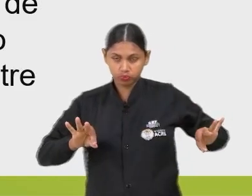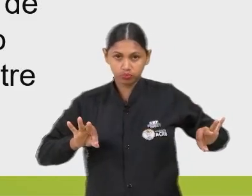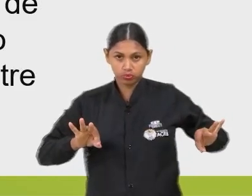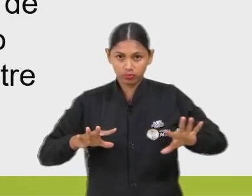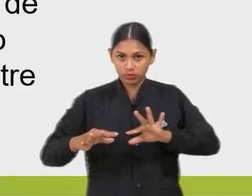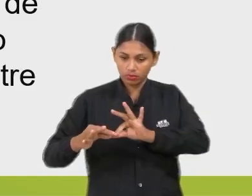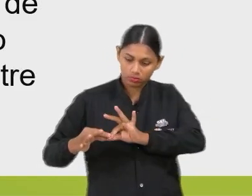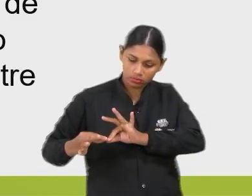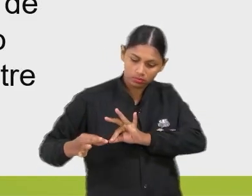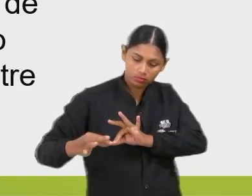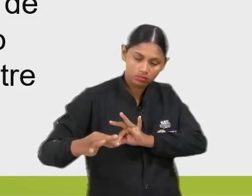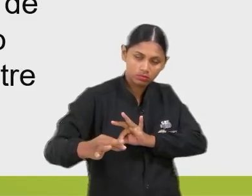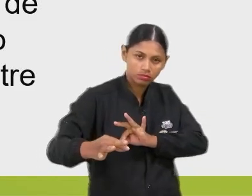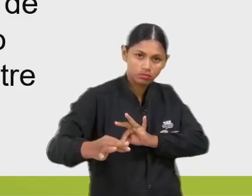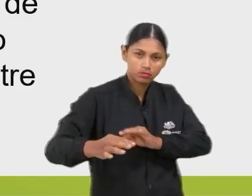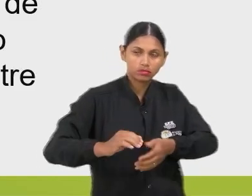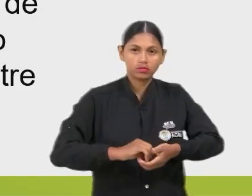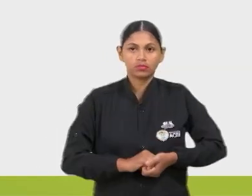base.